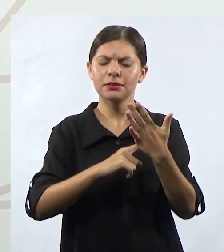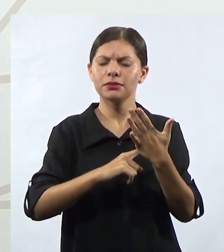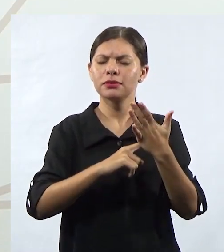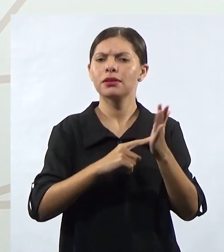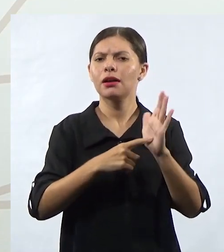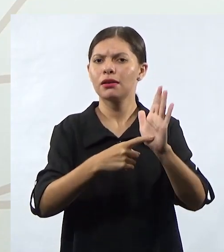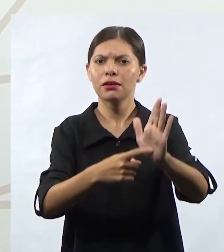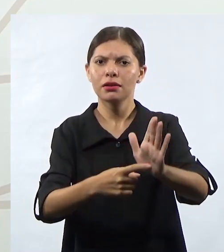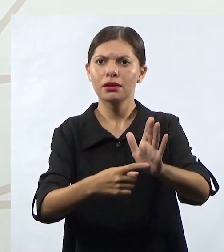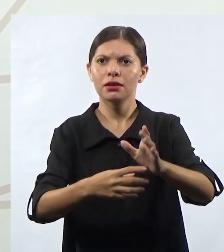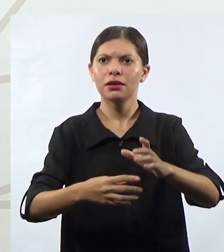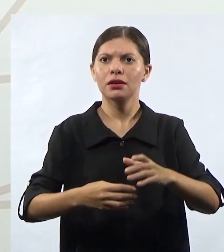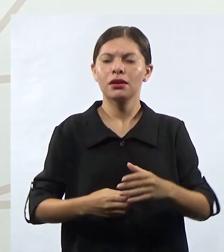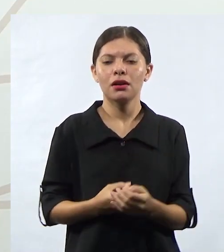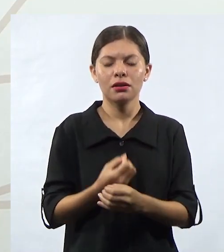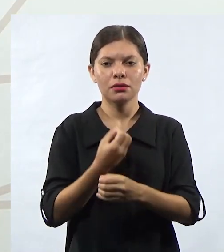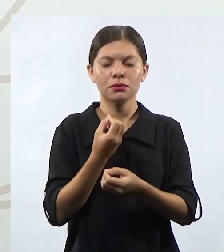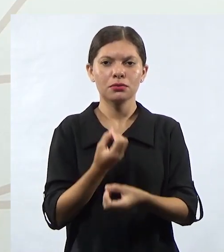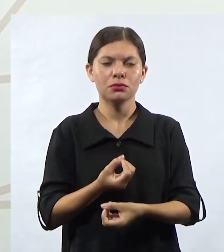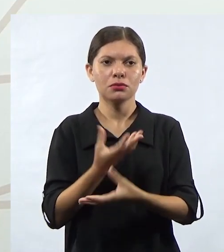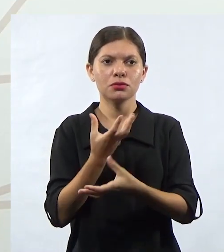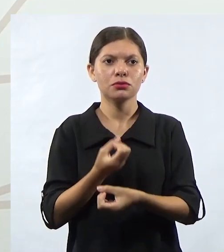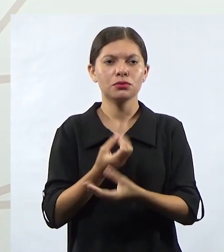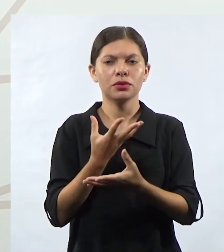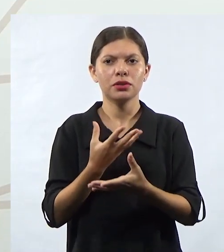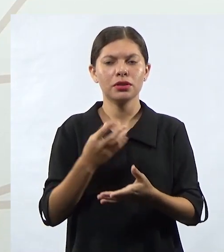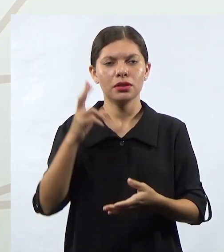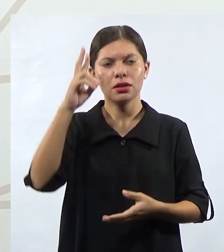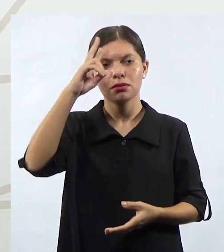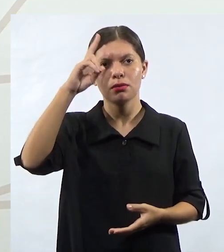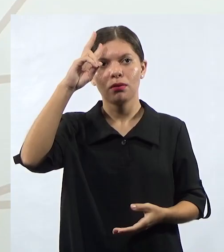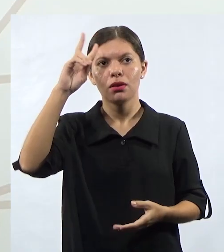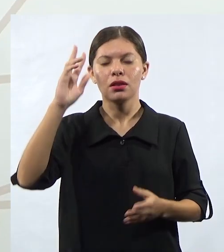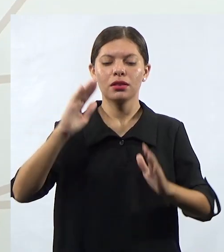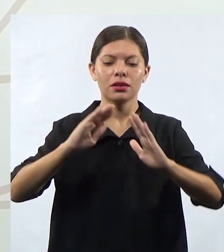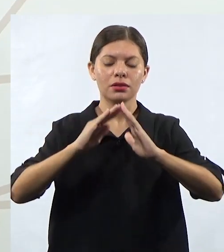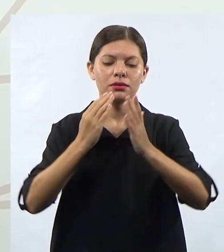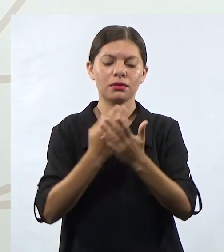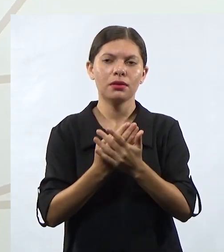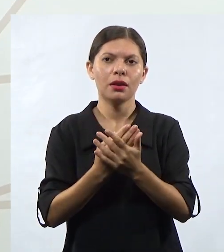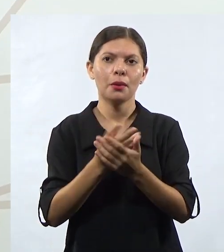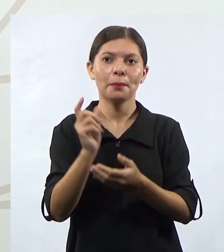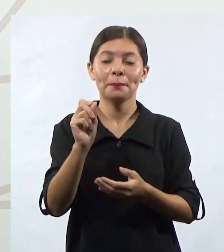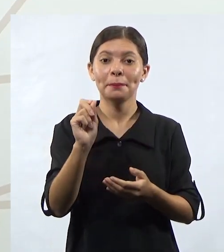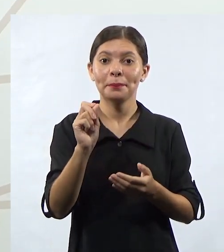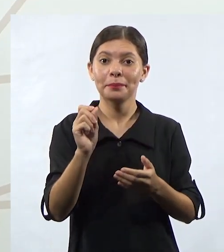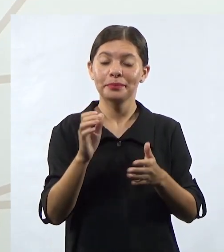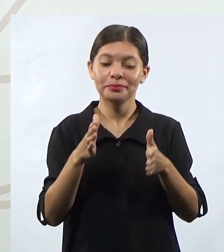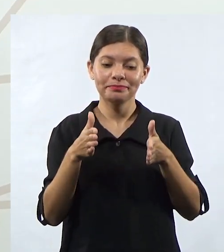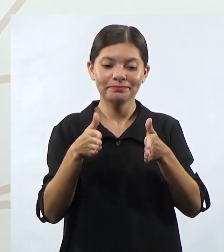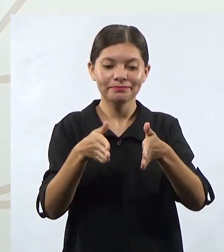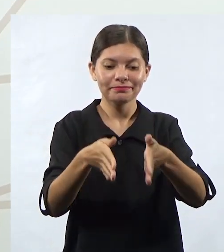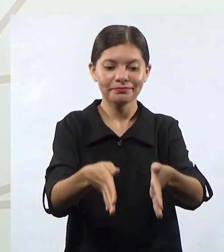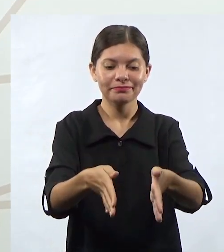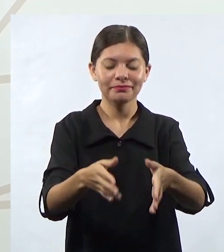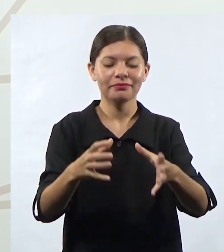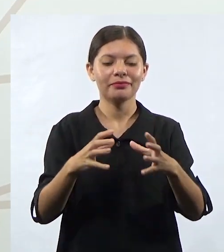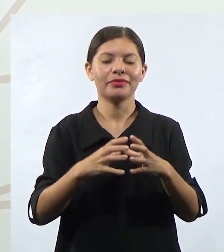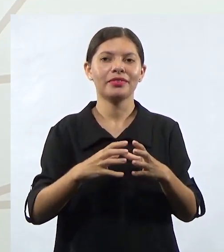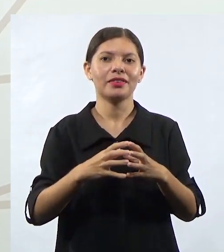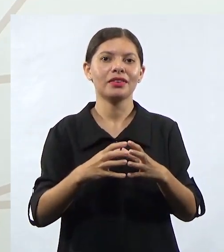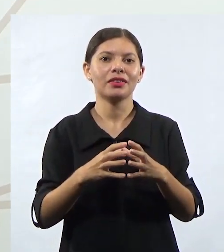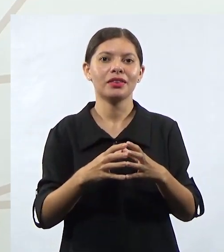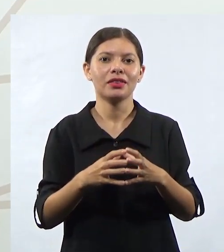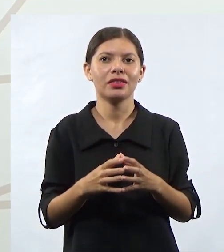história da escola, que é justamente a nossa proposta de trabalho integrador. Uma delas é o grupo focal e que nós vamos conhecer